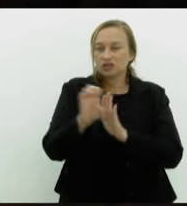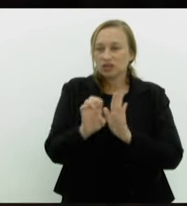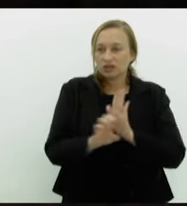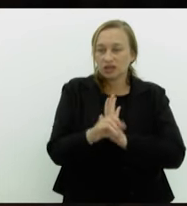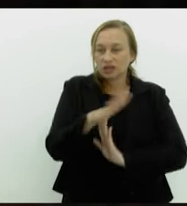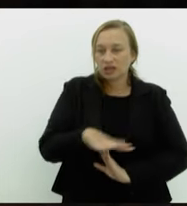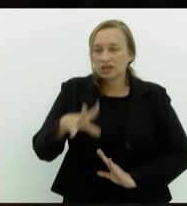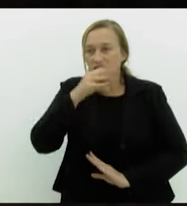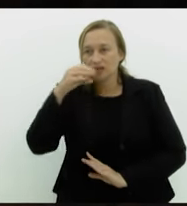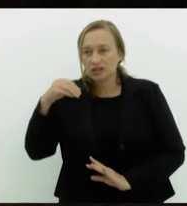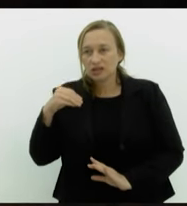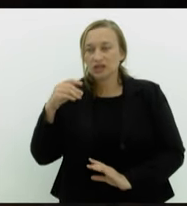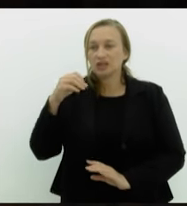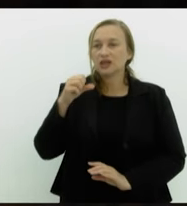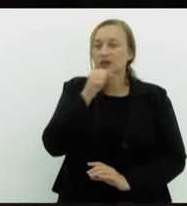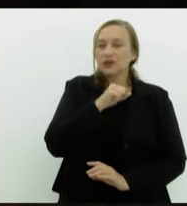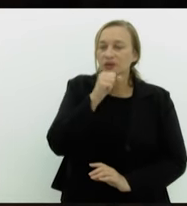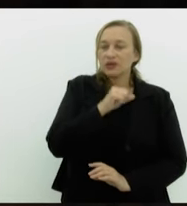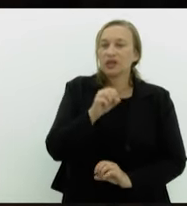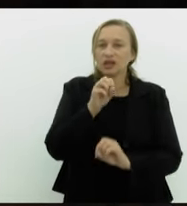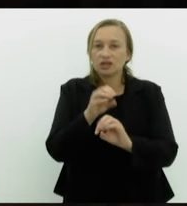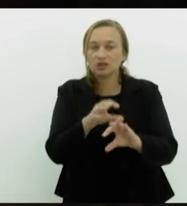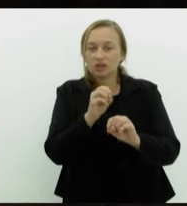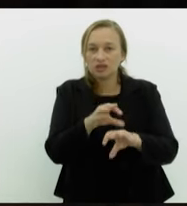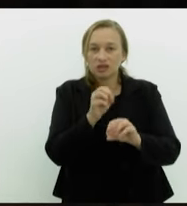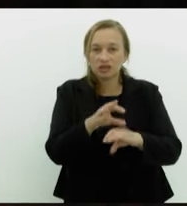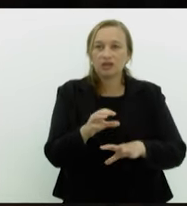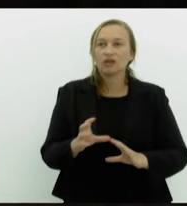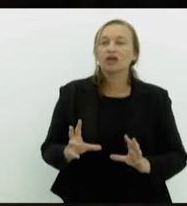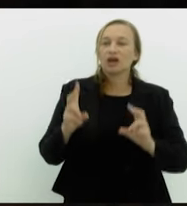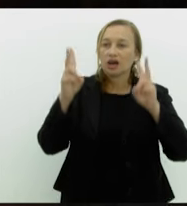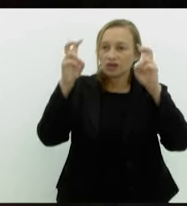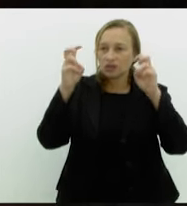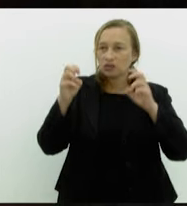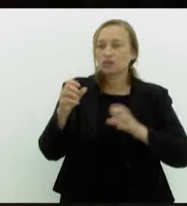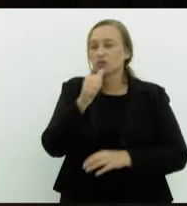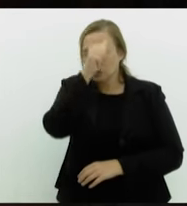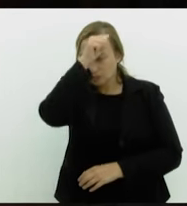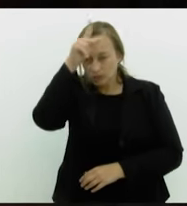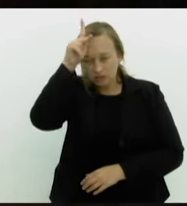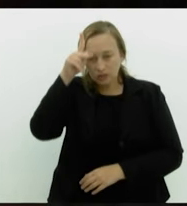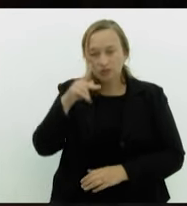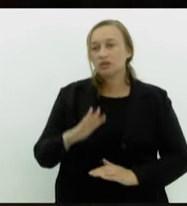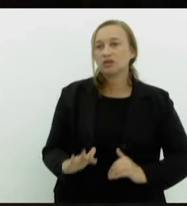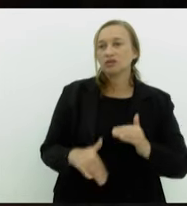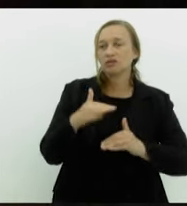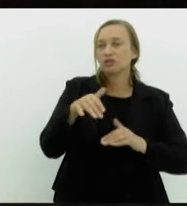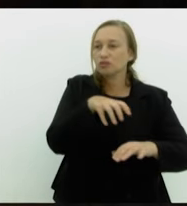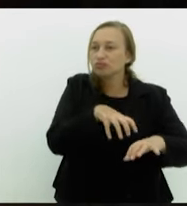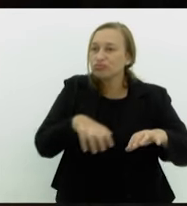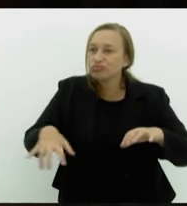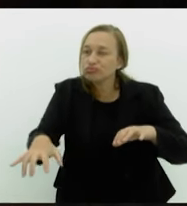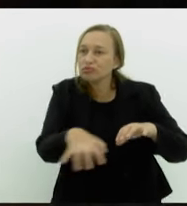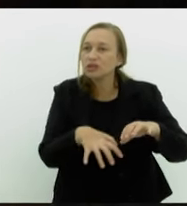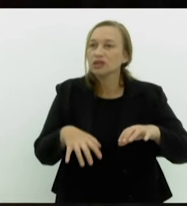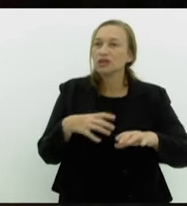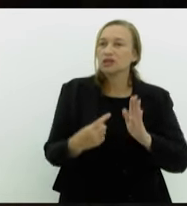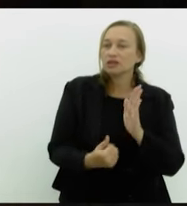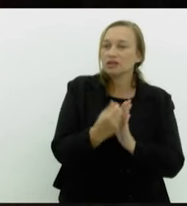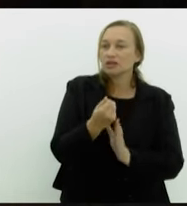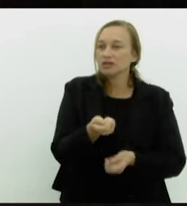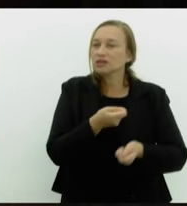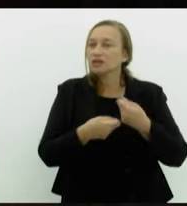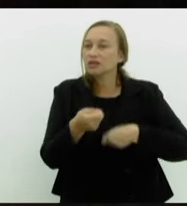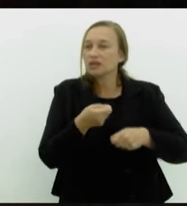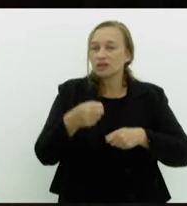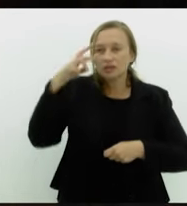Adolescente e do Idoso, de Educação, de Assunto Municipal e de Desenvolvimento Regional, de Orçamento, Finanças,